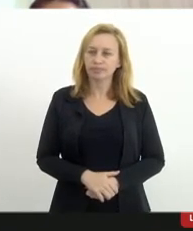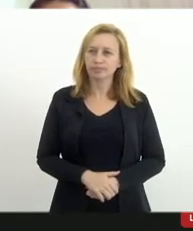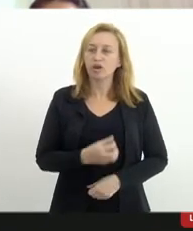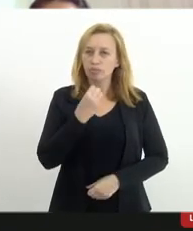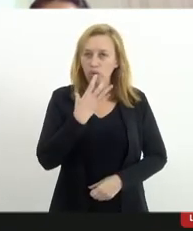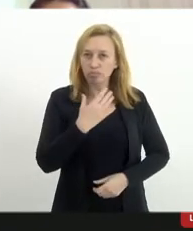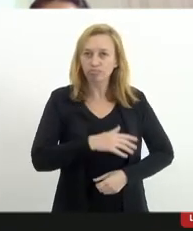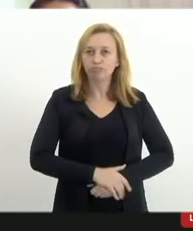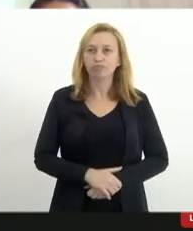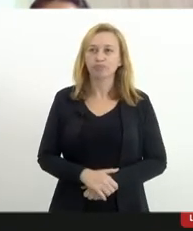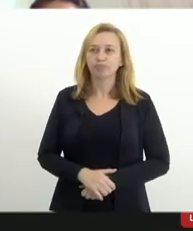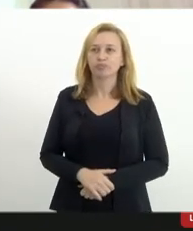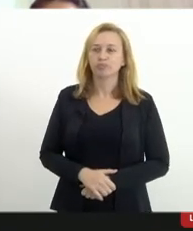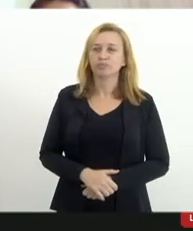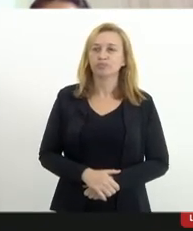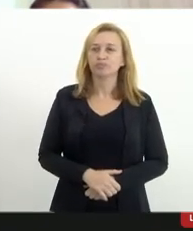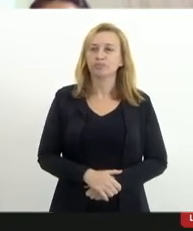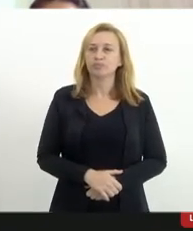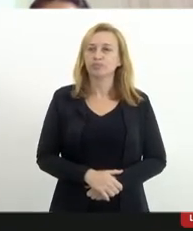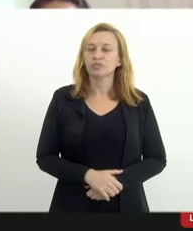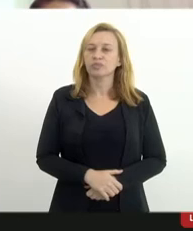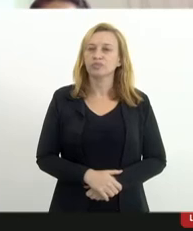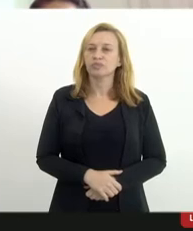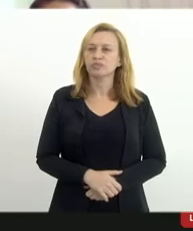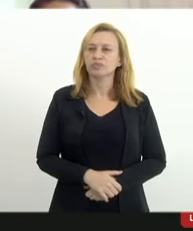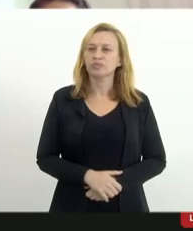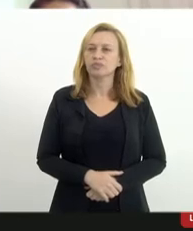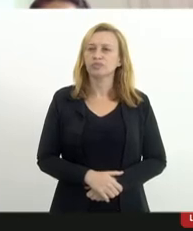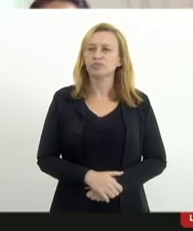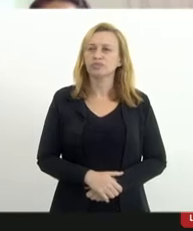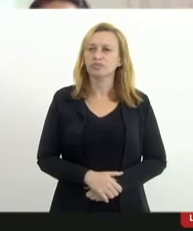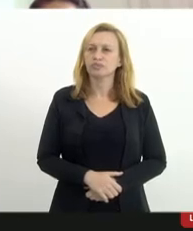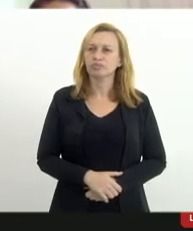Bom, eu arguo ao